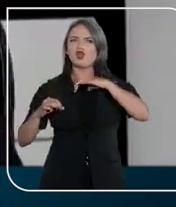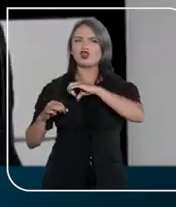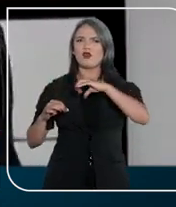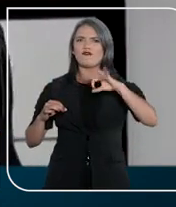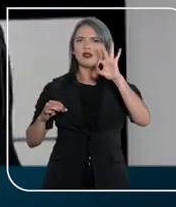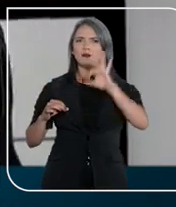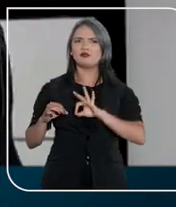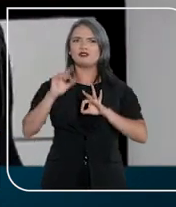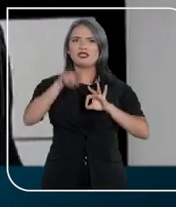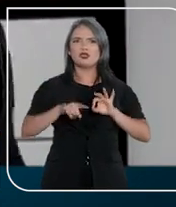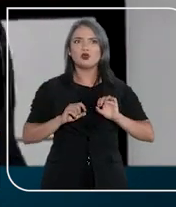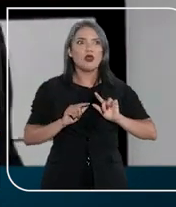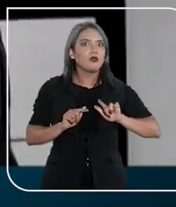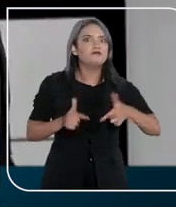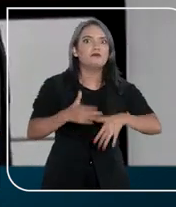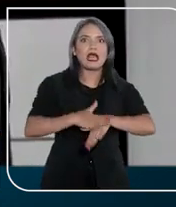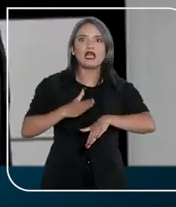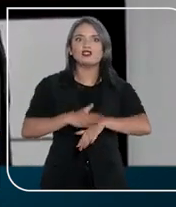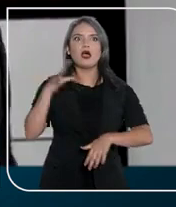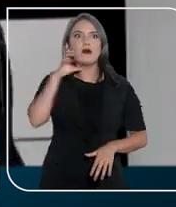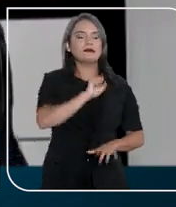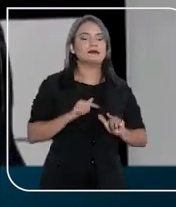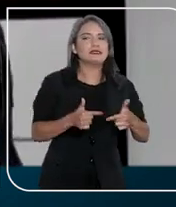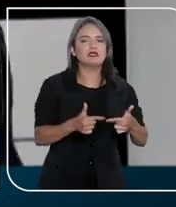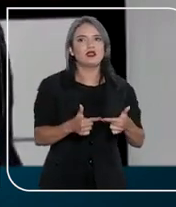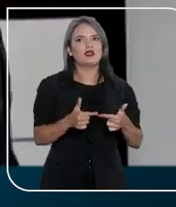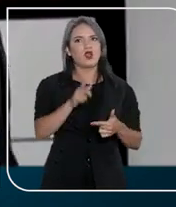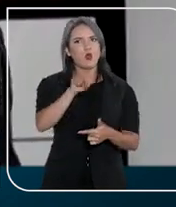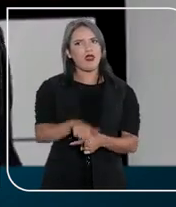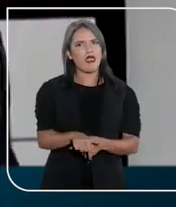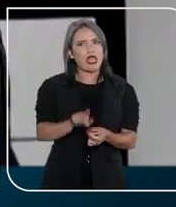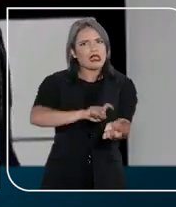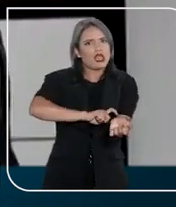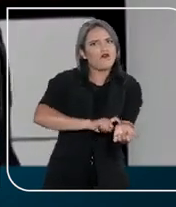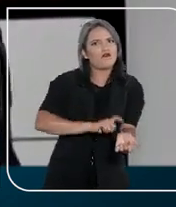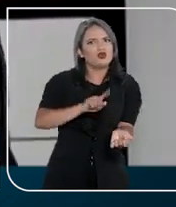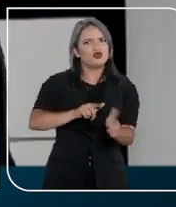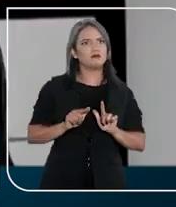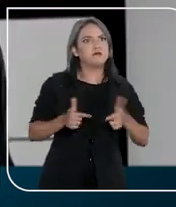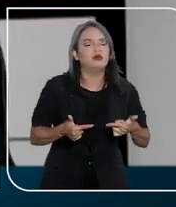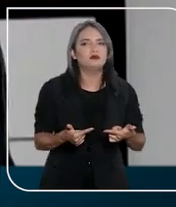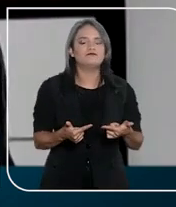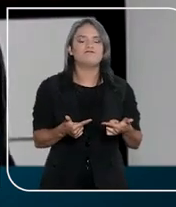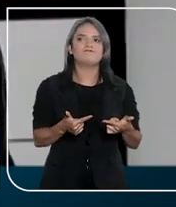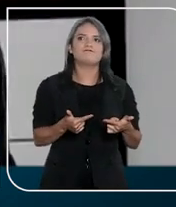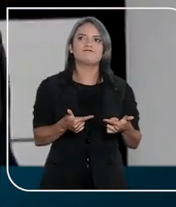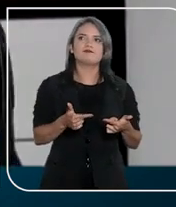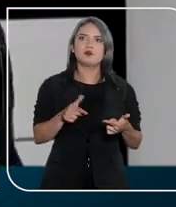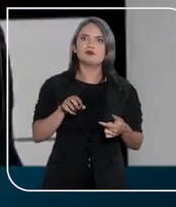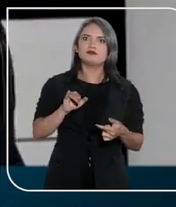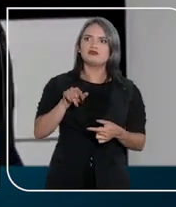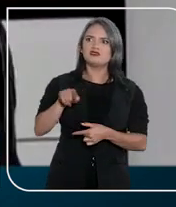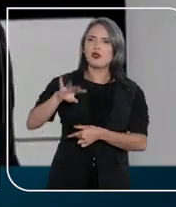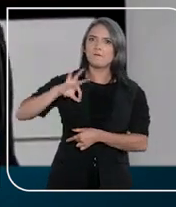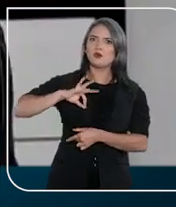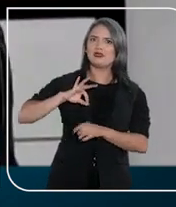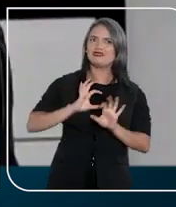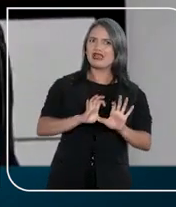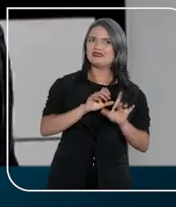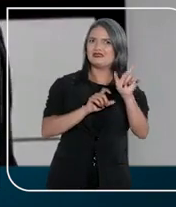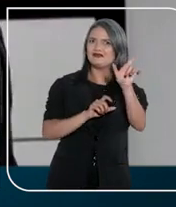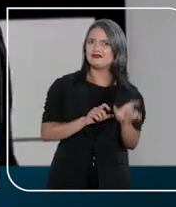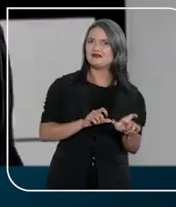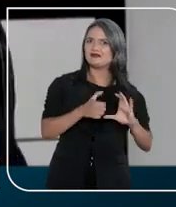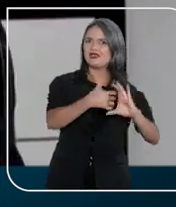manifestamente impulsiva e muito agressiva. Isso pode dar um problema sim para o poder público. Porque é uma pessoa que não tem